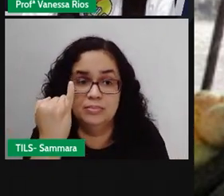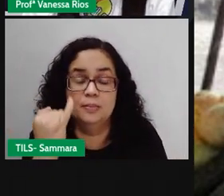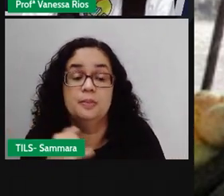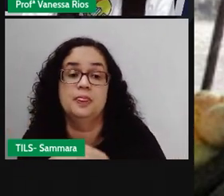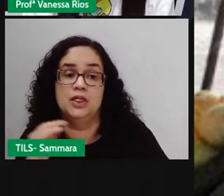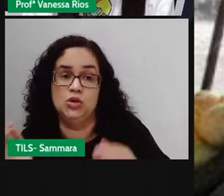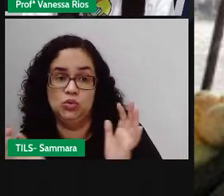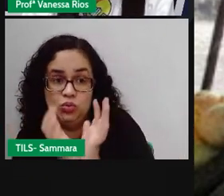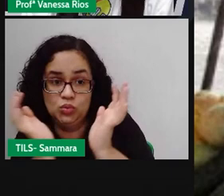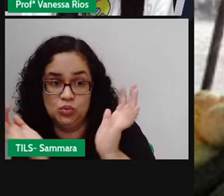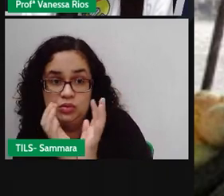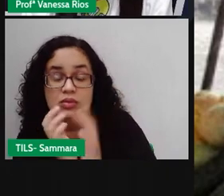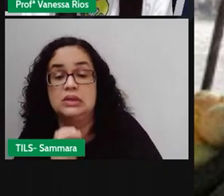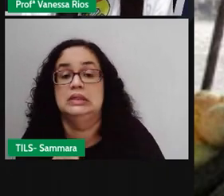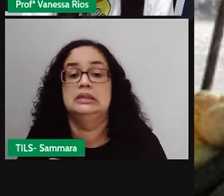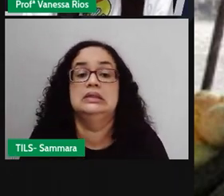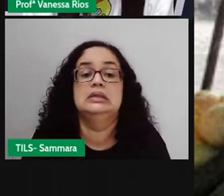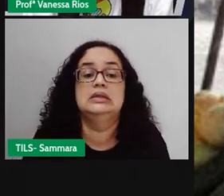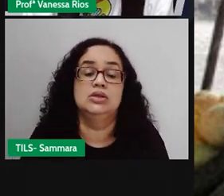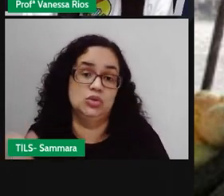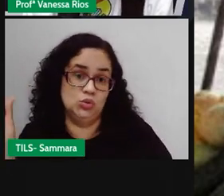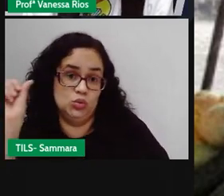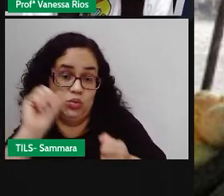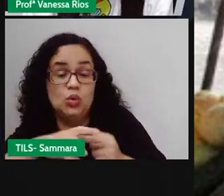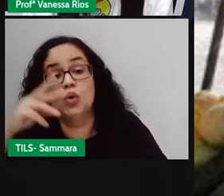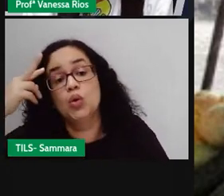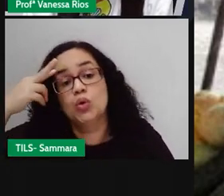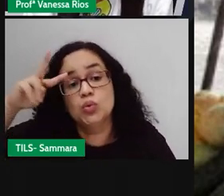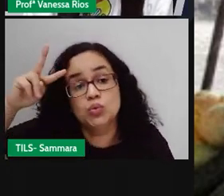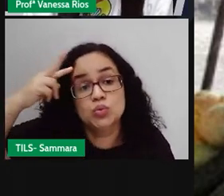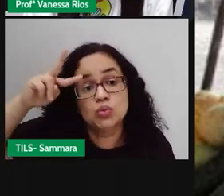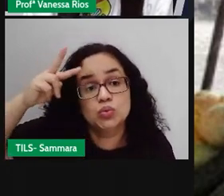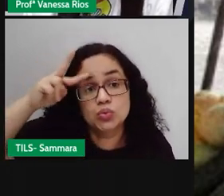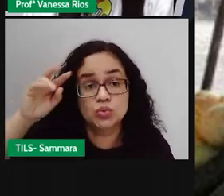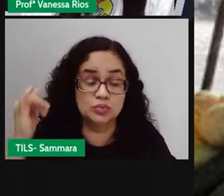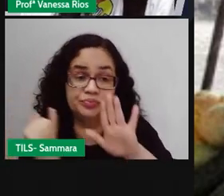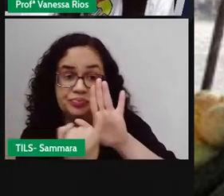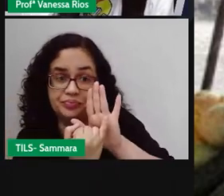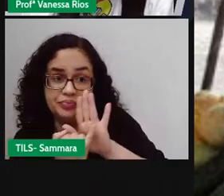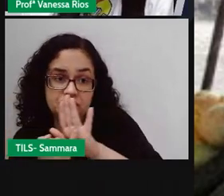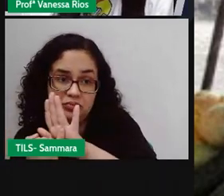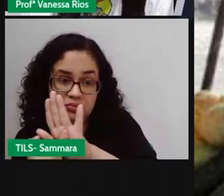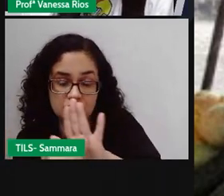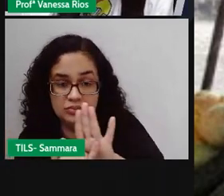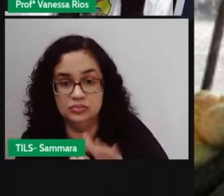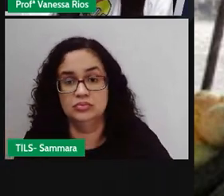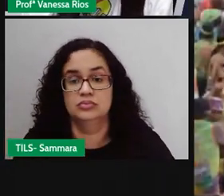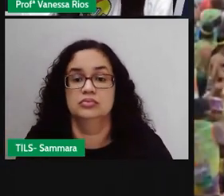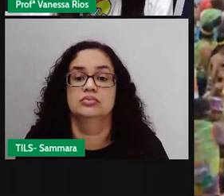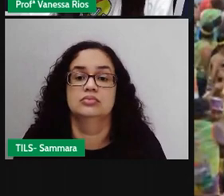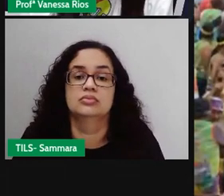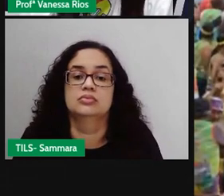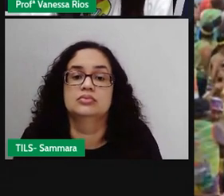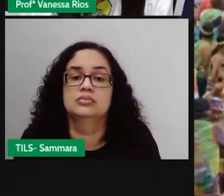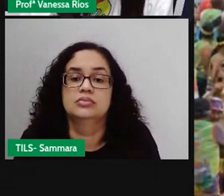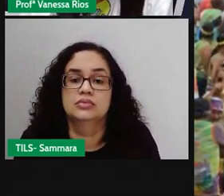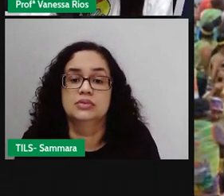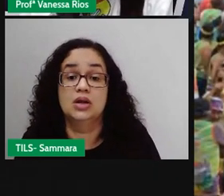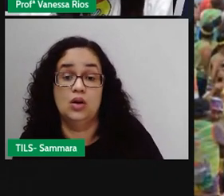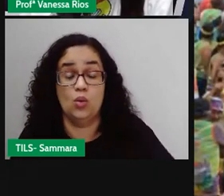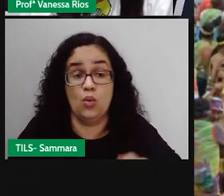dos feirantes quanto das feiras para a construção histórica, para a identidade, né, as memórias da